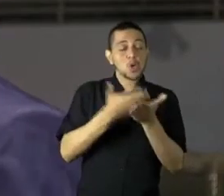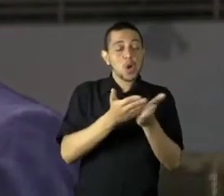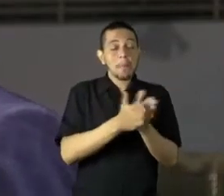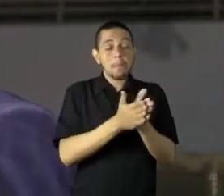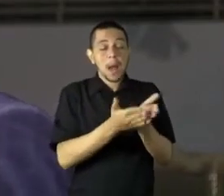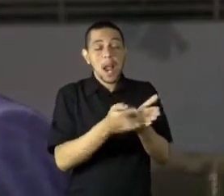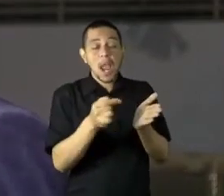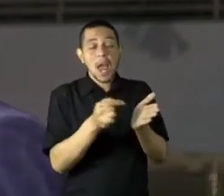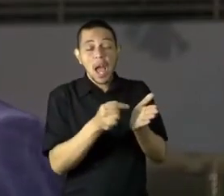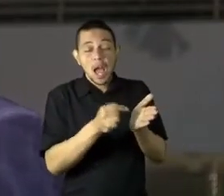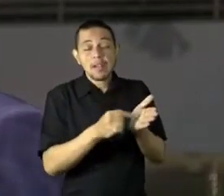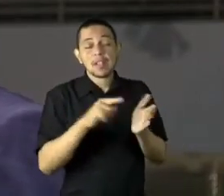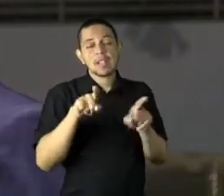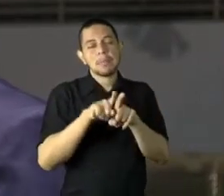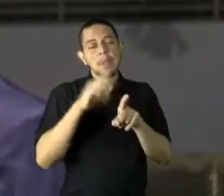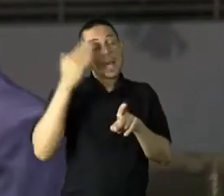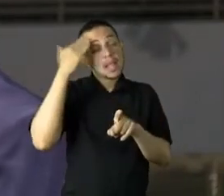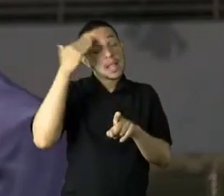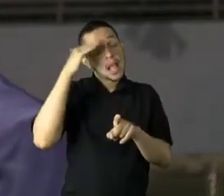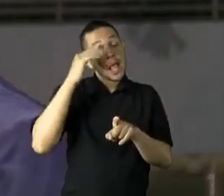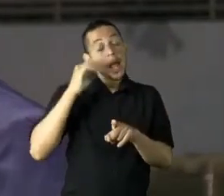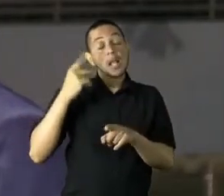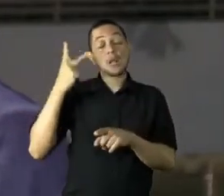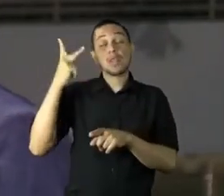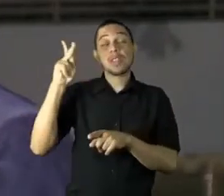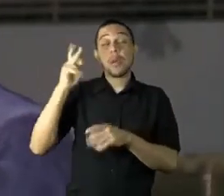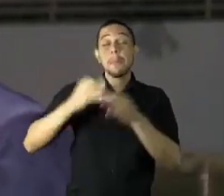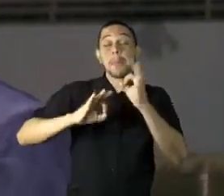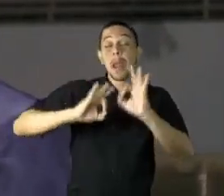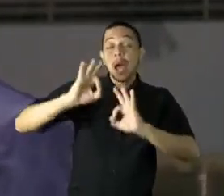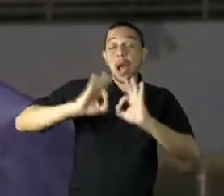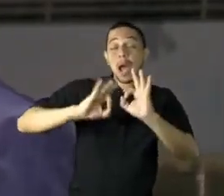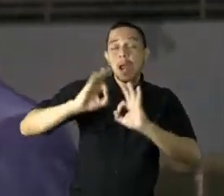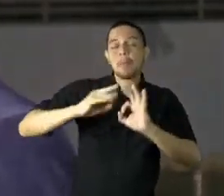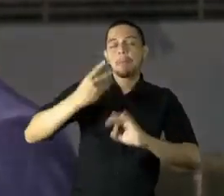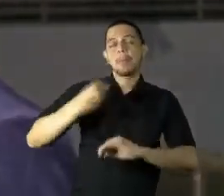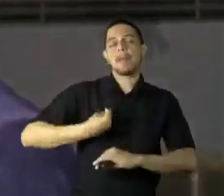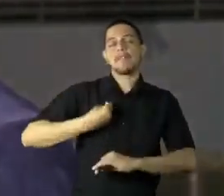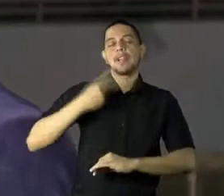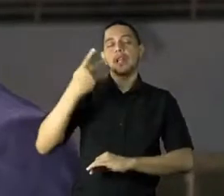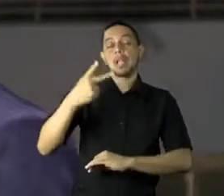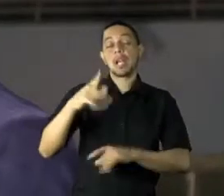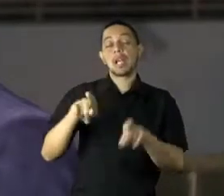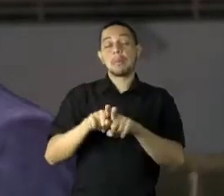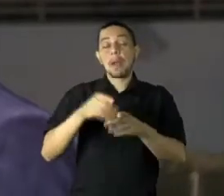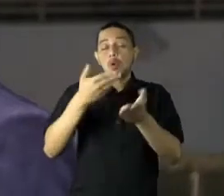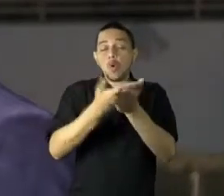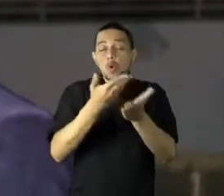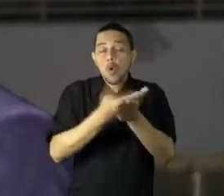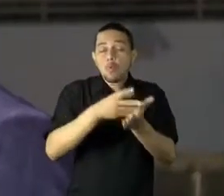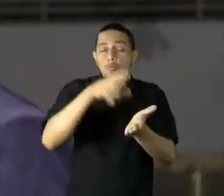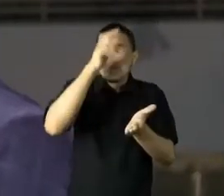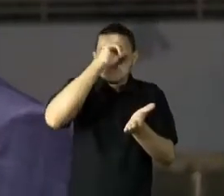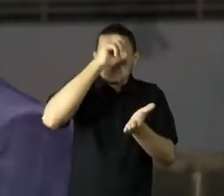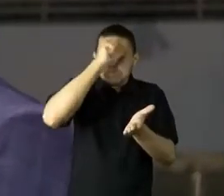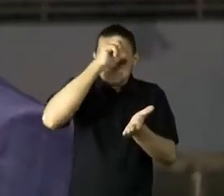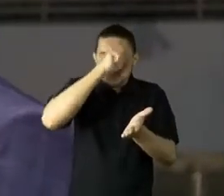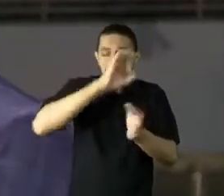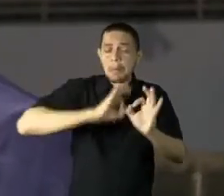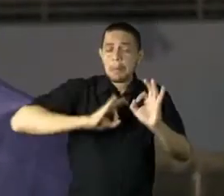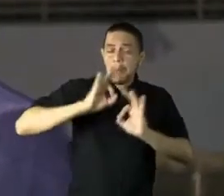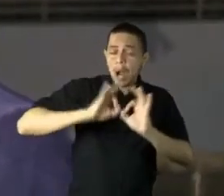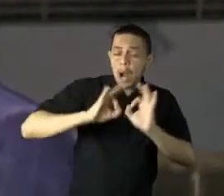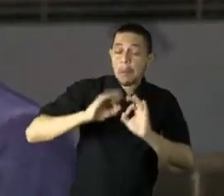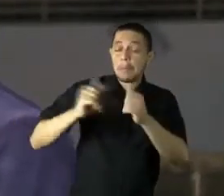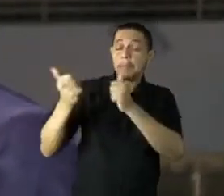que se entreguem a Cristo também pelo santo batismo e se preparem porque em breve Jesus voltará ele virá para